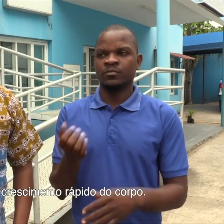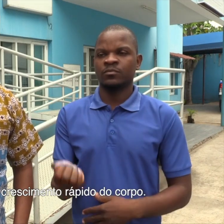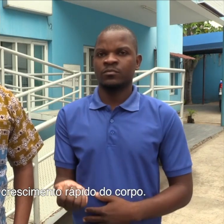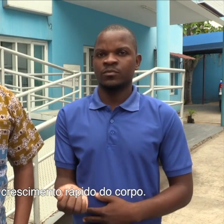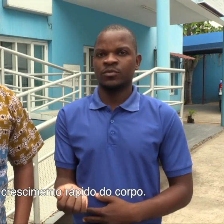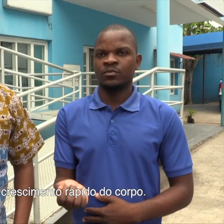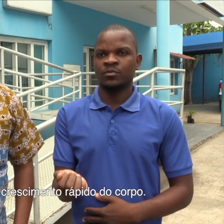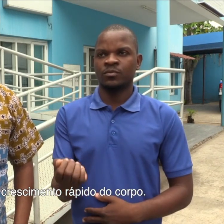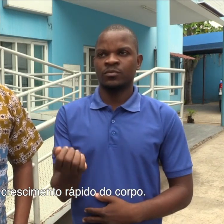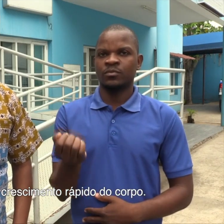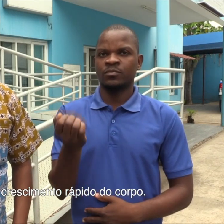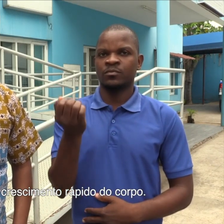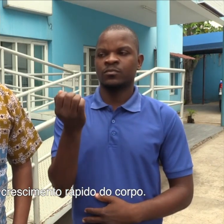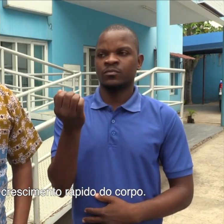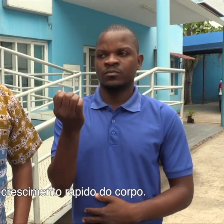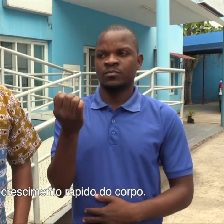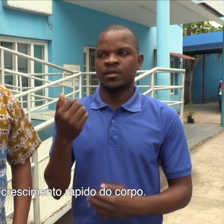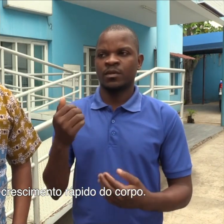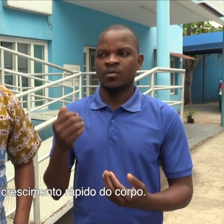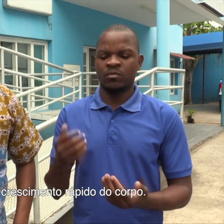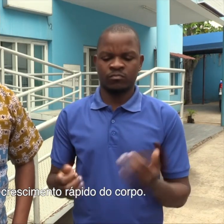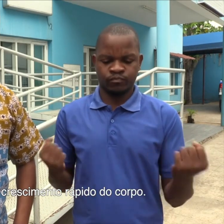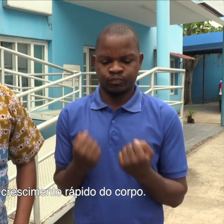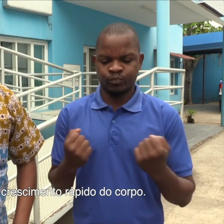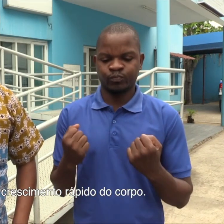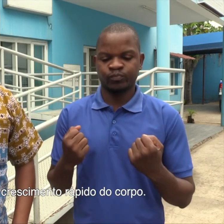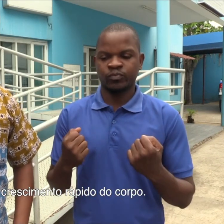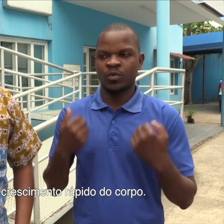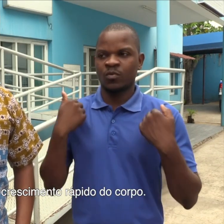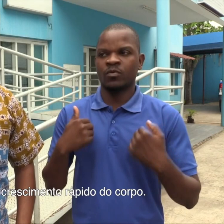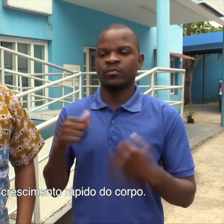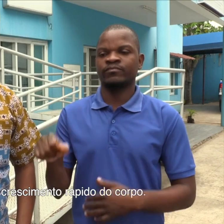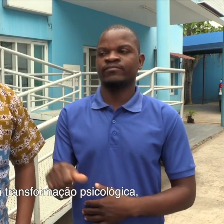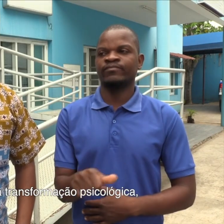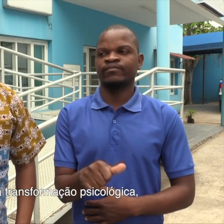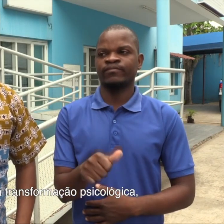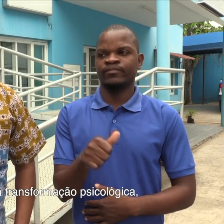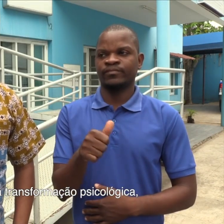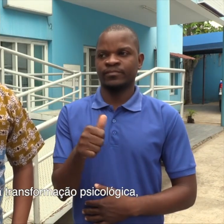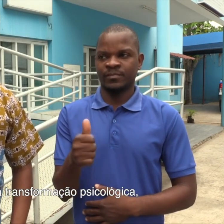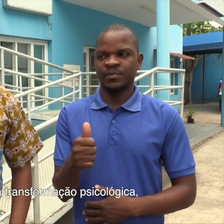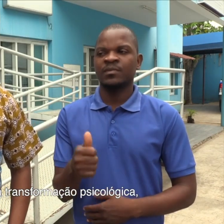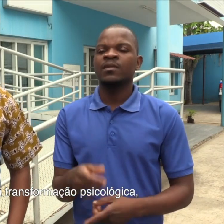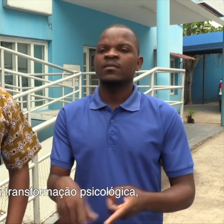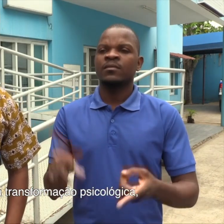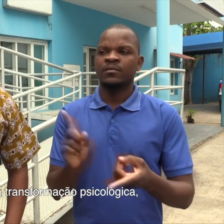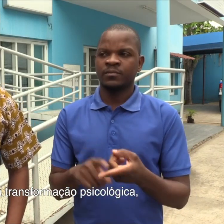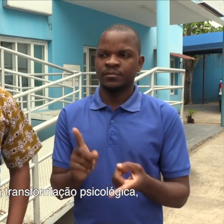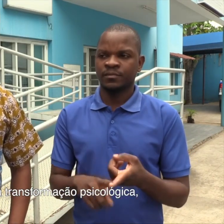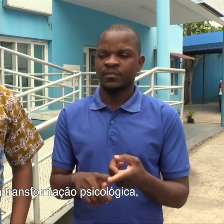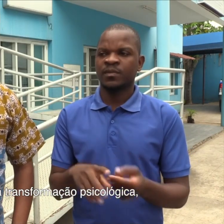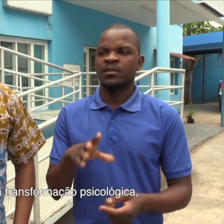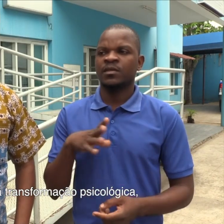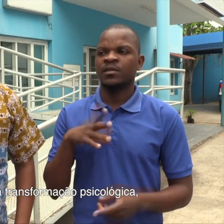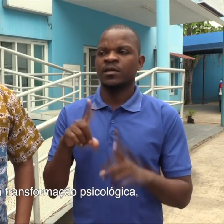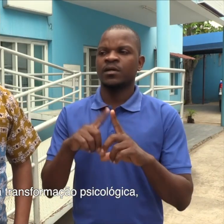rápido do seu corpo, mas também há a